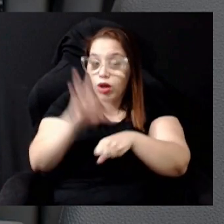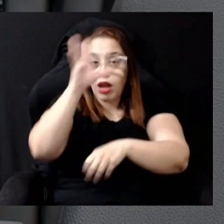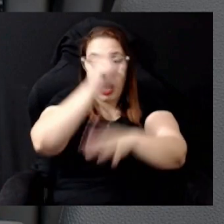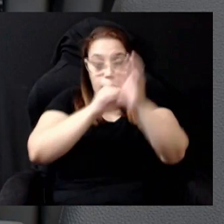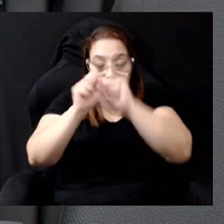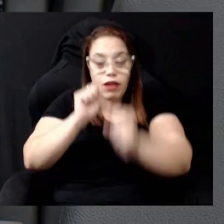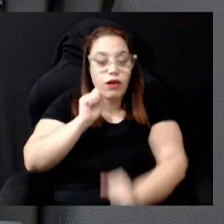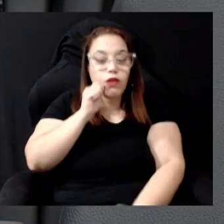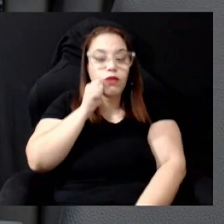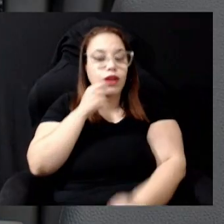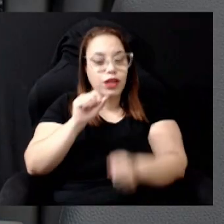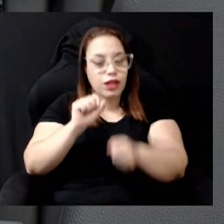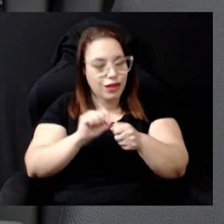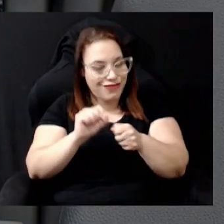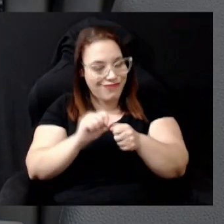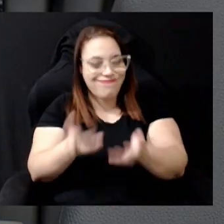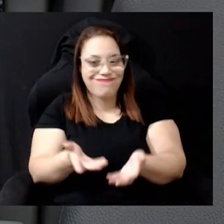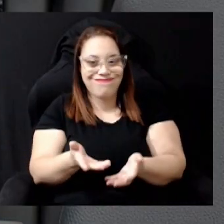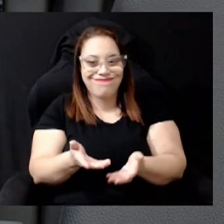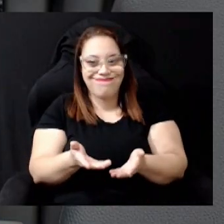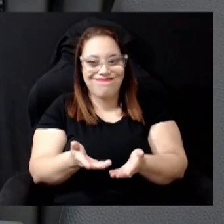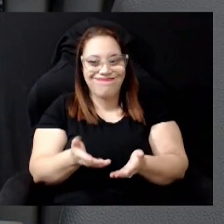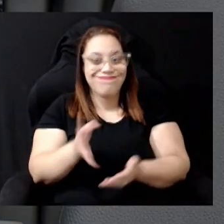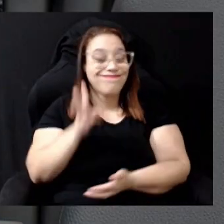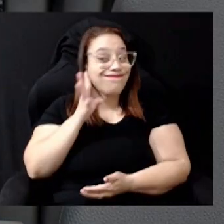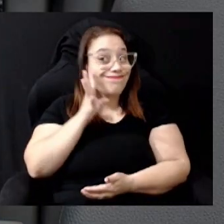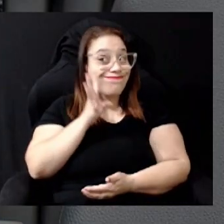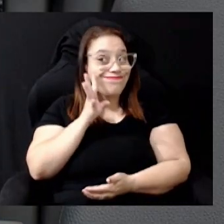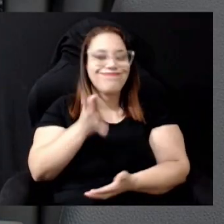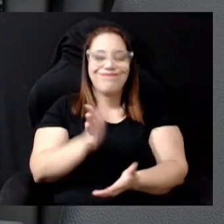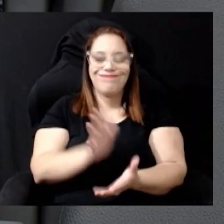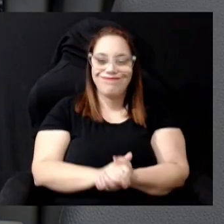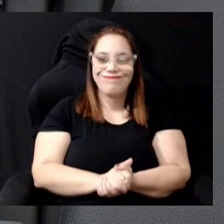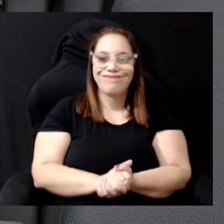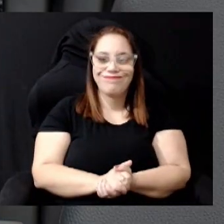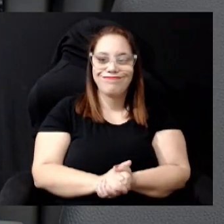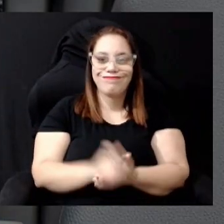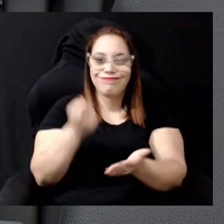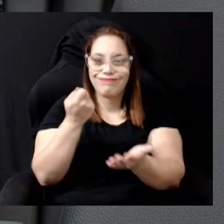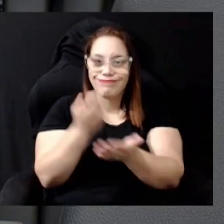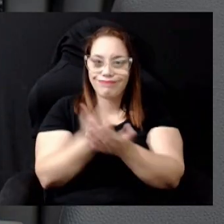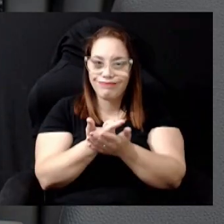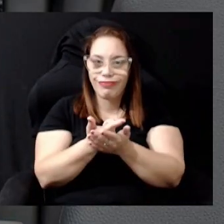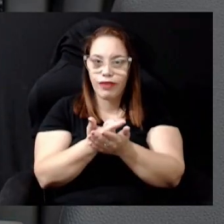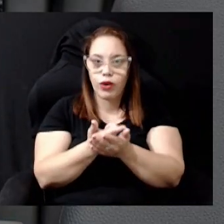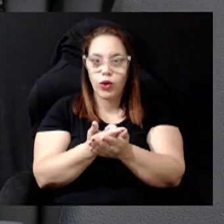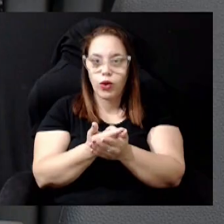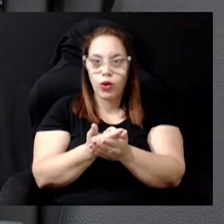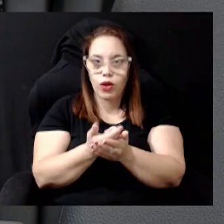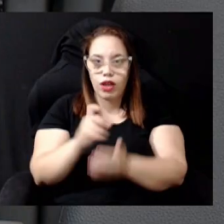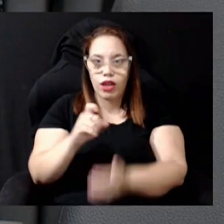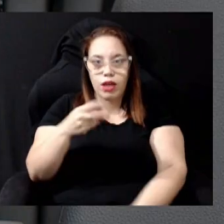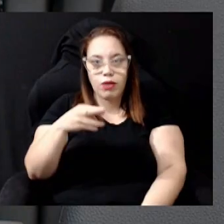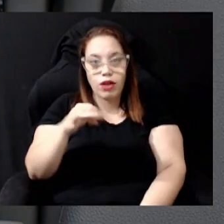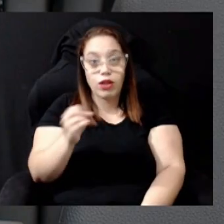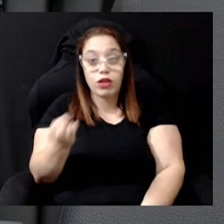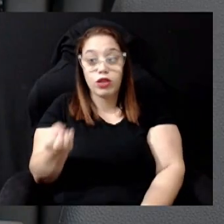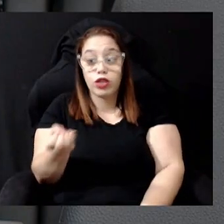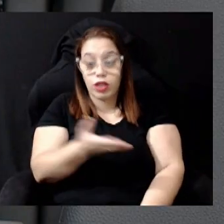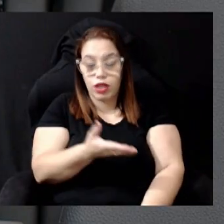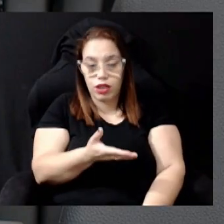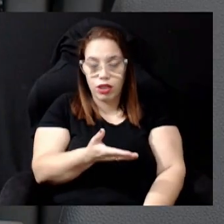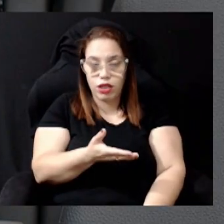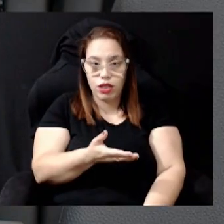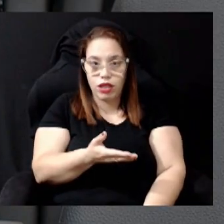Está sendo muito interessante essa experiência. Eles compraram todos os equipamentos e já estão funcionando. Eu estive lá no final do